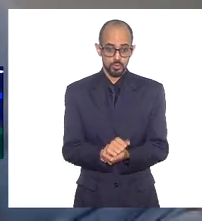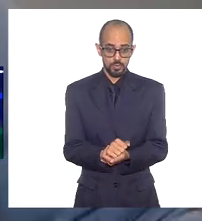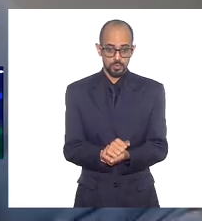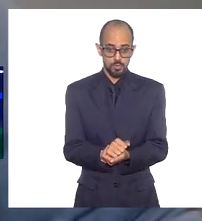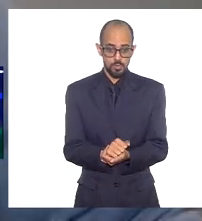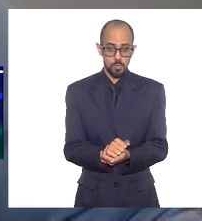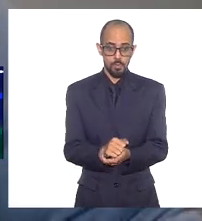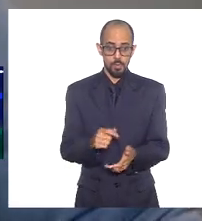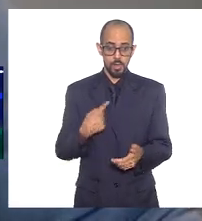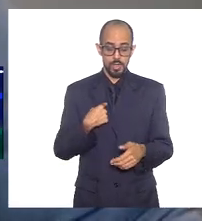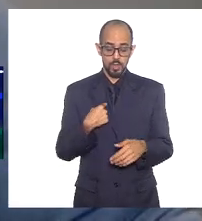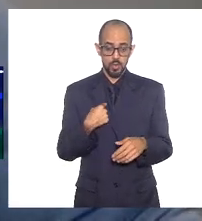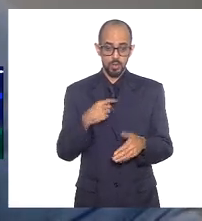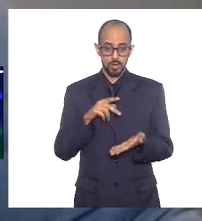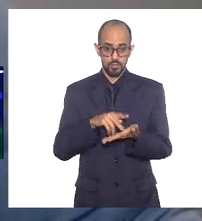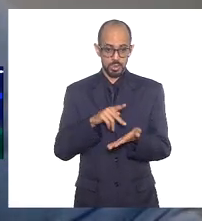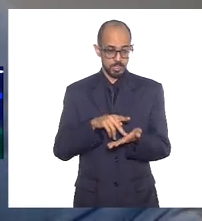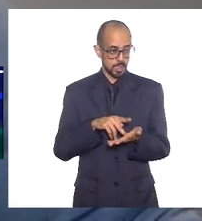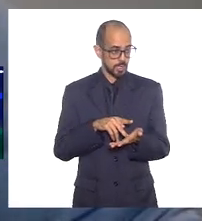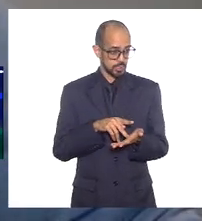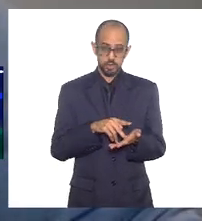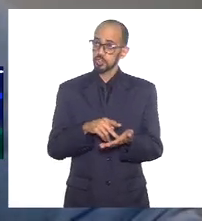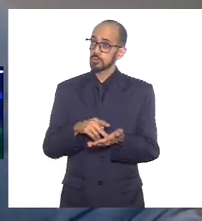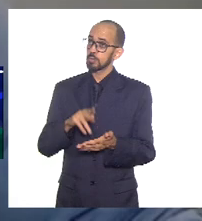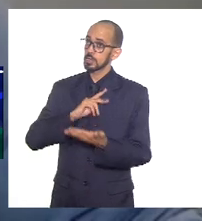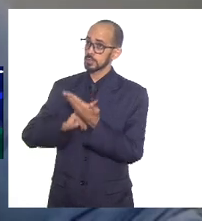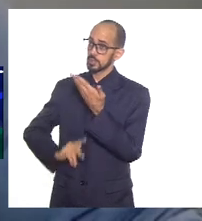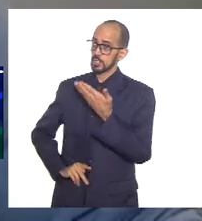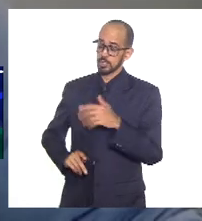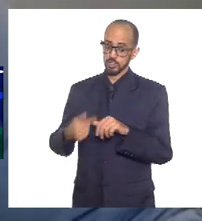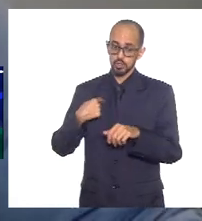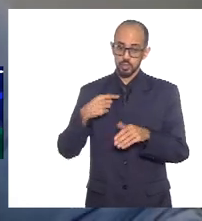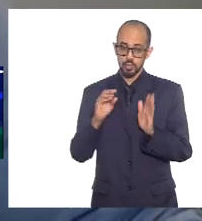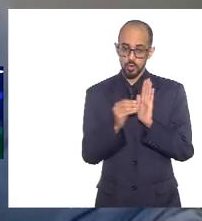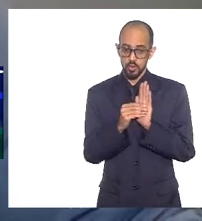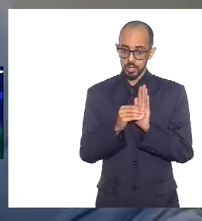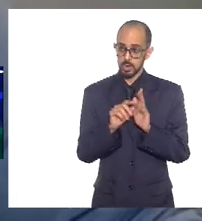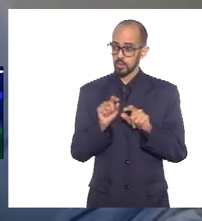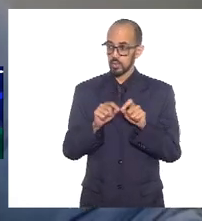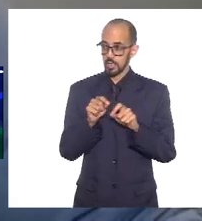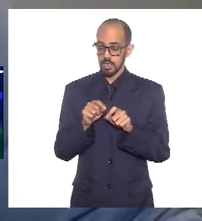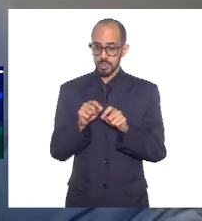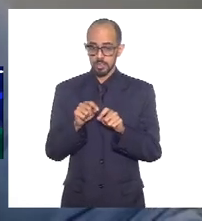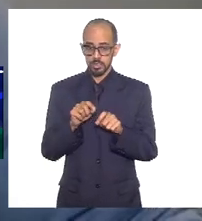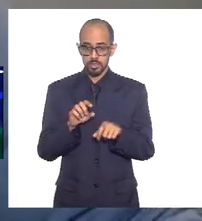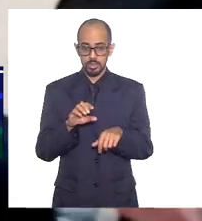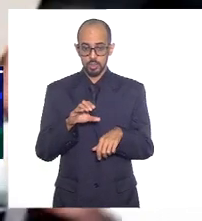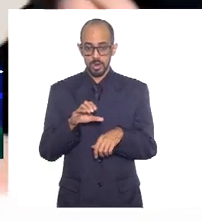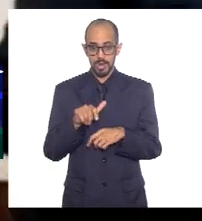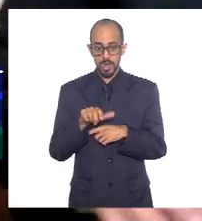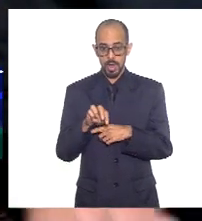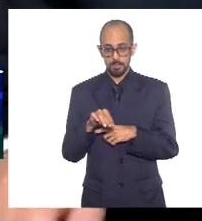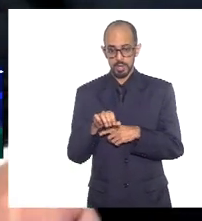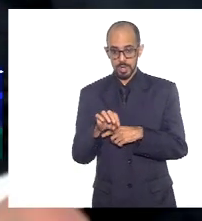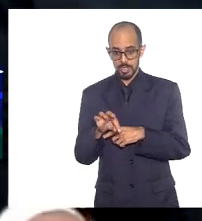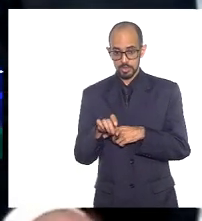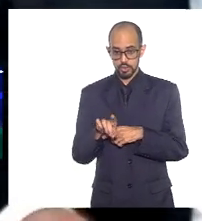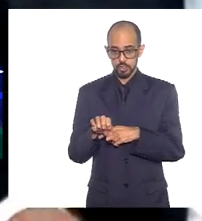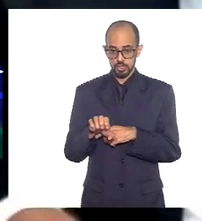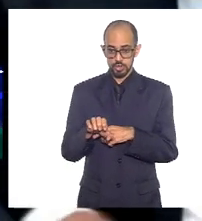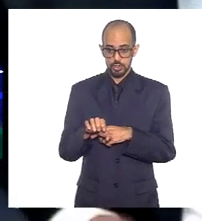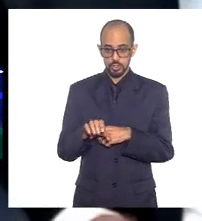Na verdade não só calamidade pública que Vossa Excelência propôs. mantida? Como eu lembrei também